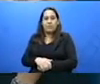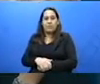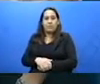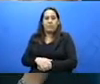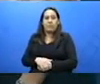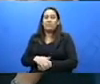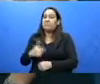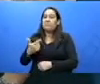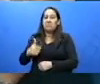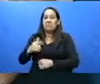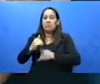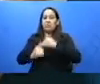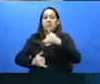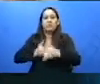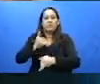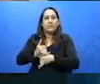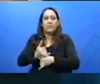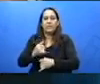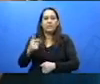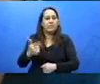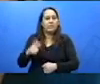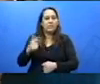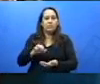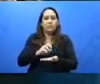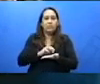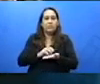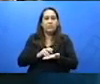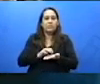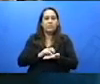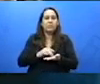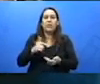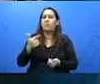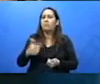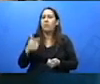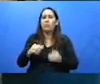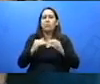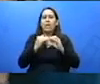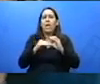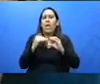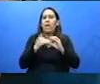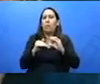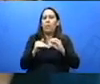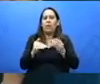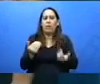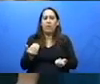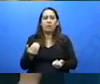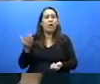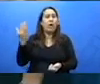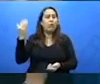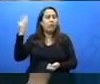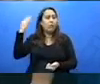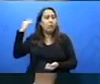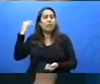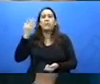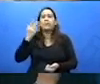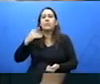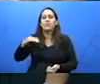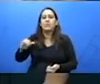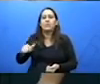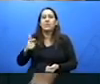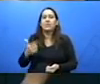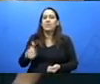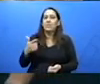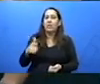não existia internet, nem tablet, nem e-mail. De novo, quando eu era criança,